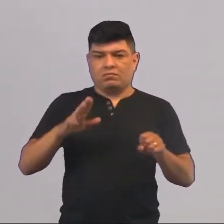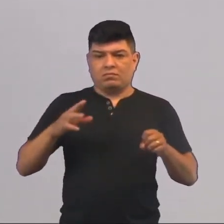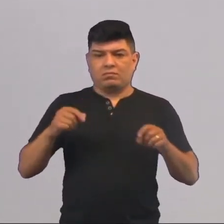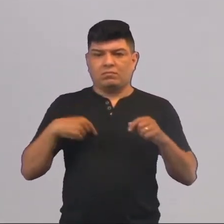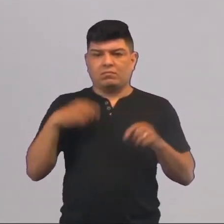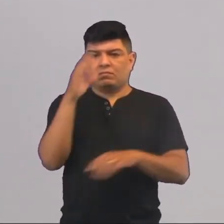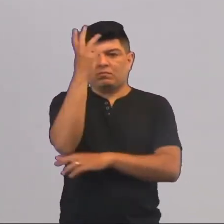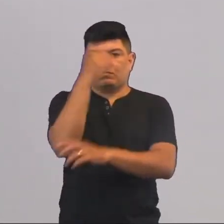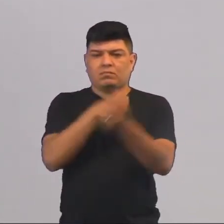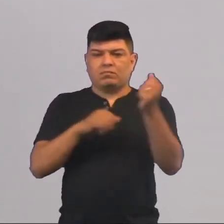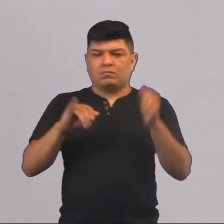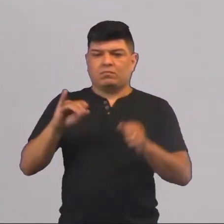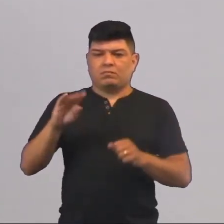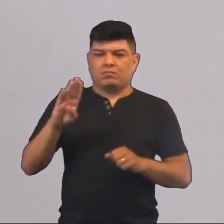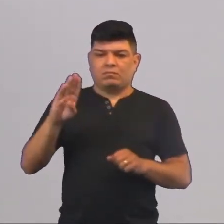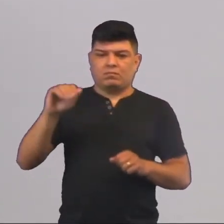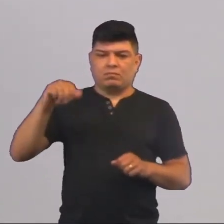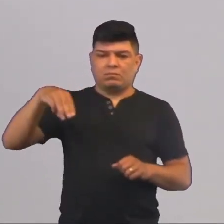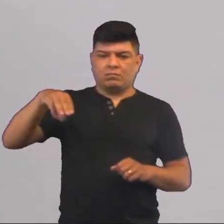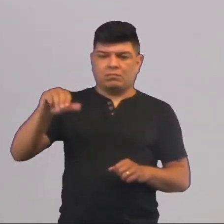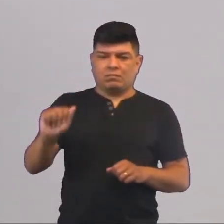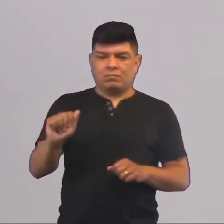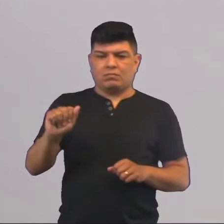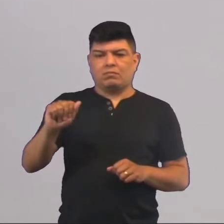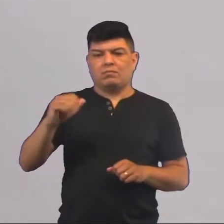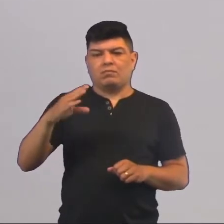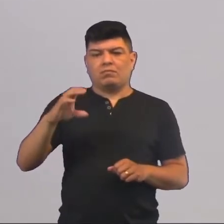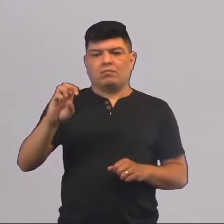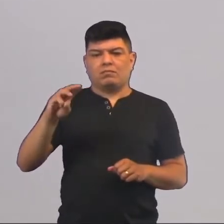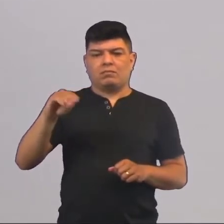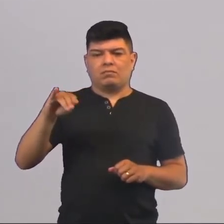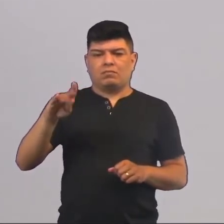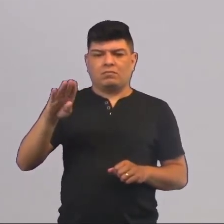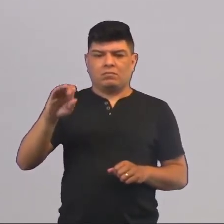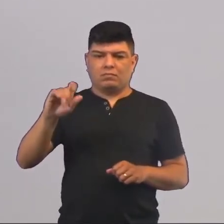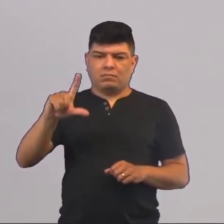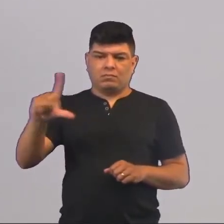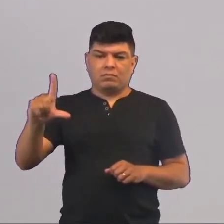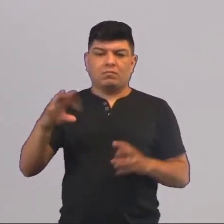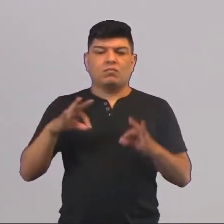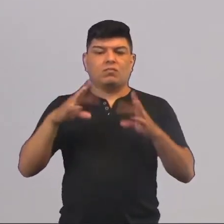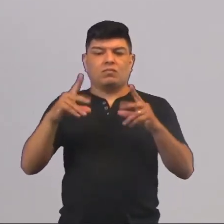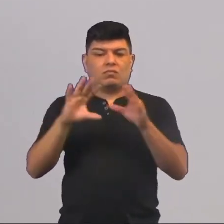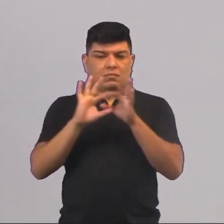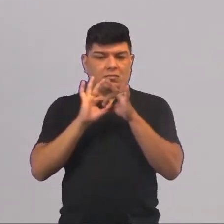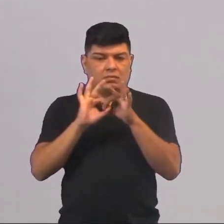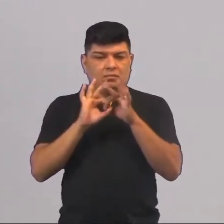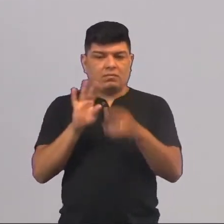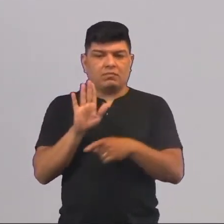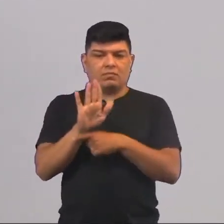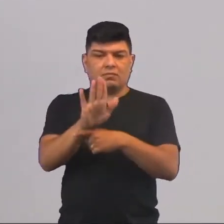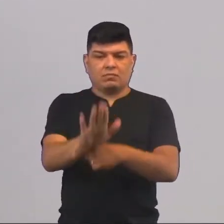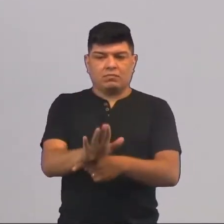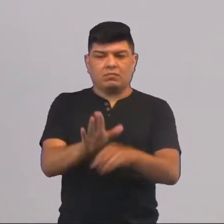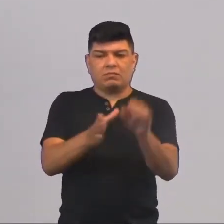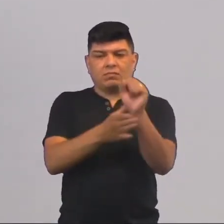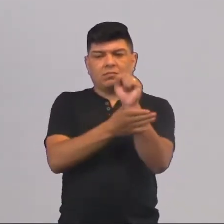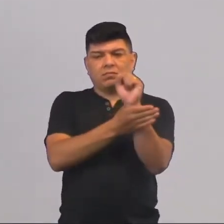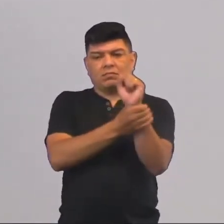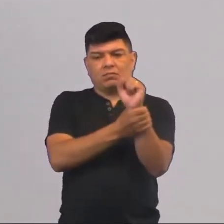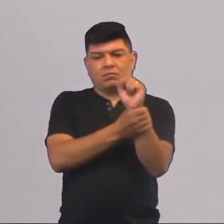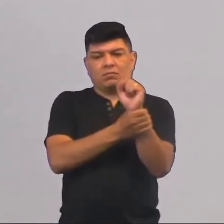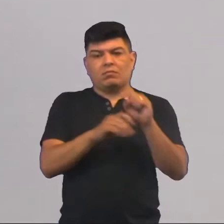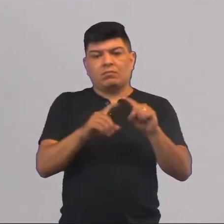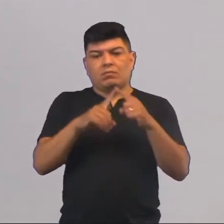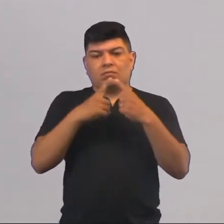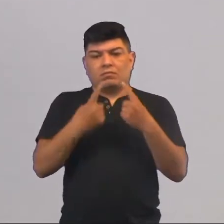Ambiente, juntamente com o IBAMA e o ICMBio, tá? Todos eles articulados vão ajudar nessa proteção.